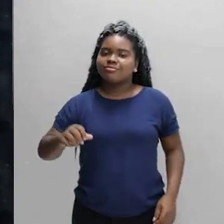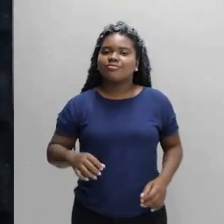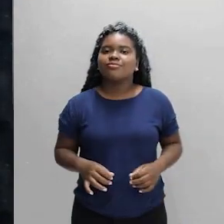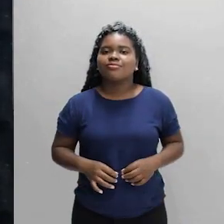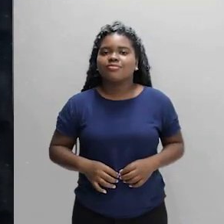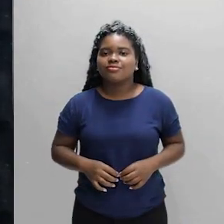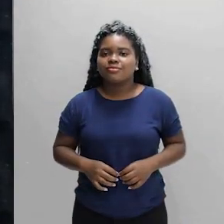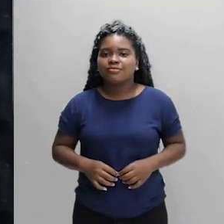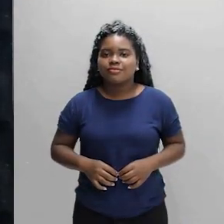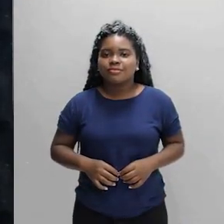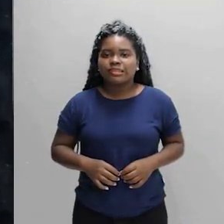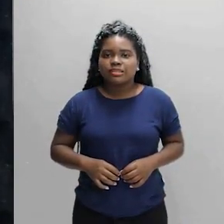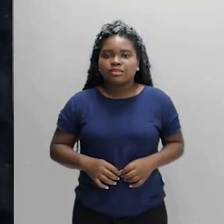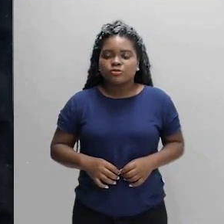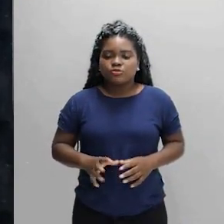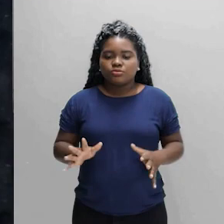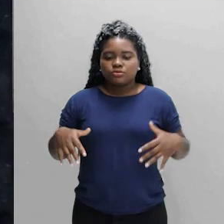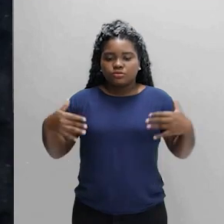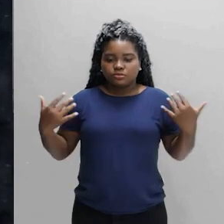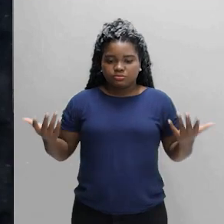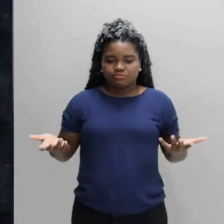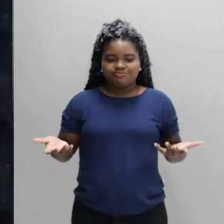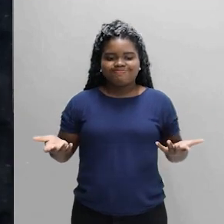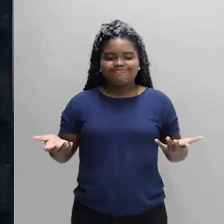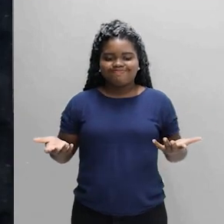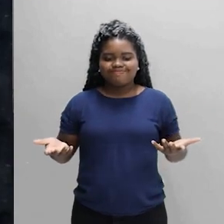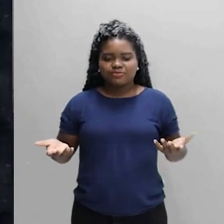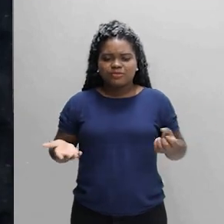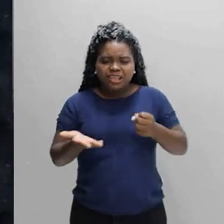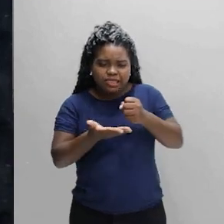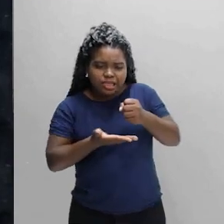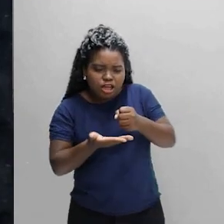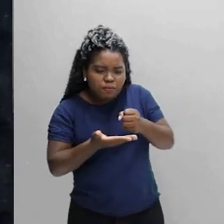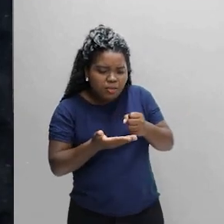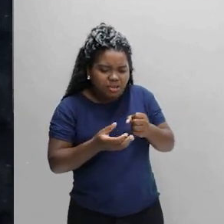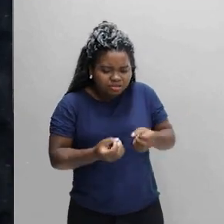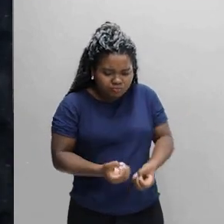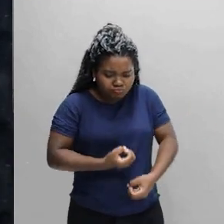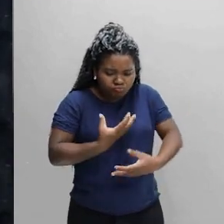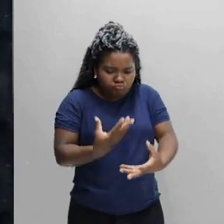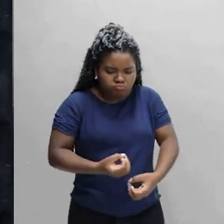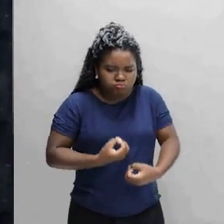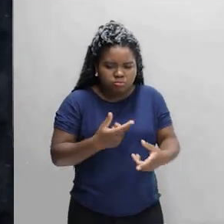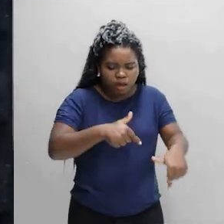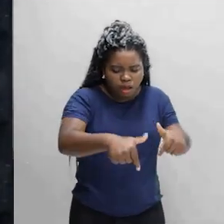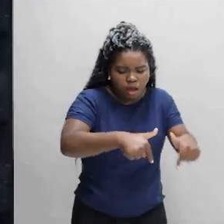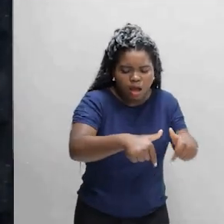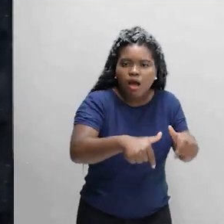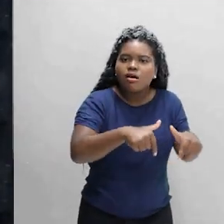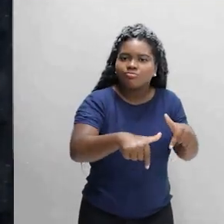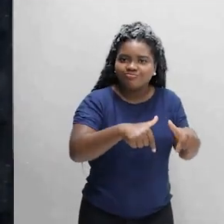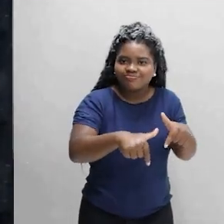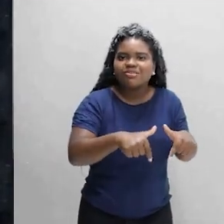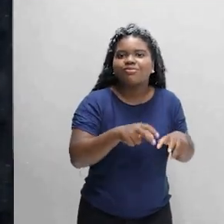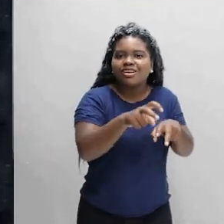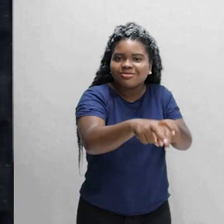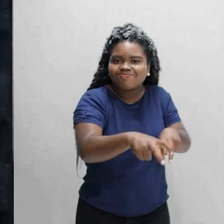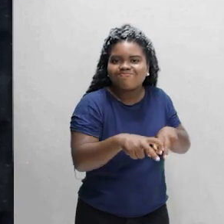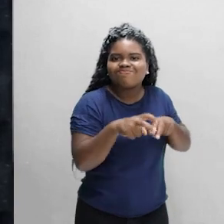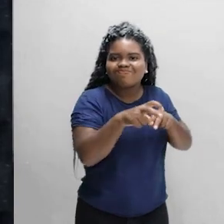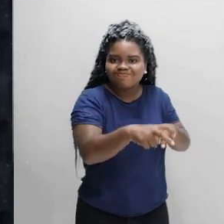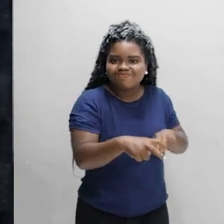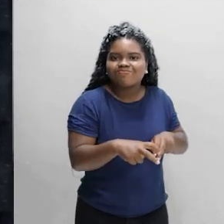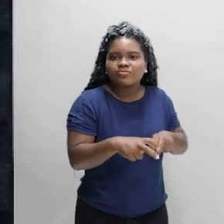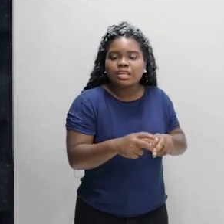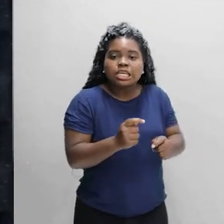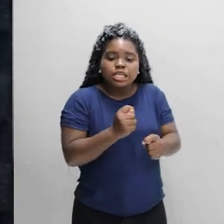Rosa Luxemburgo. E é exatamente na base dessa produção que está o trabalhador, certo? Então, o